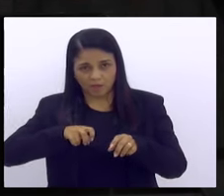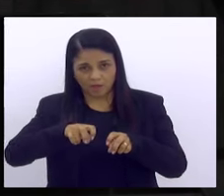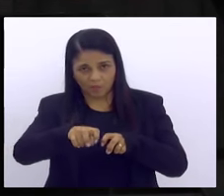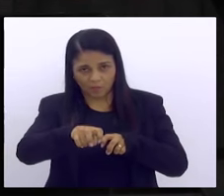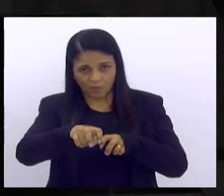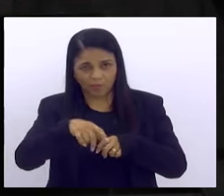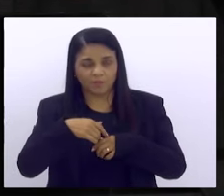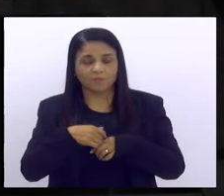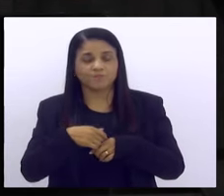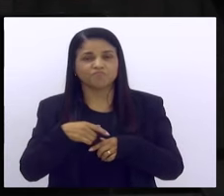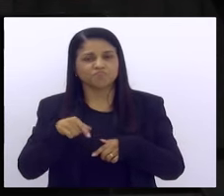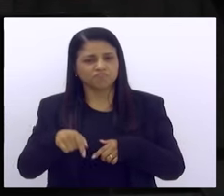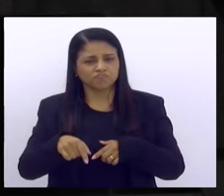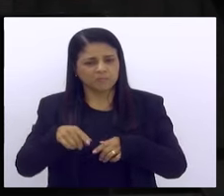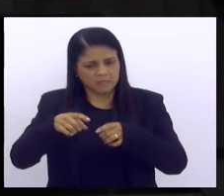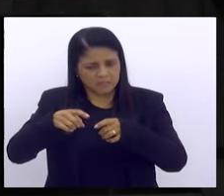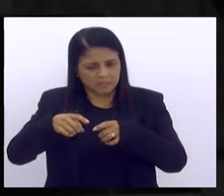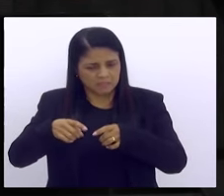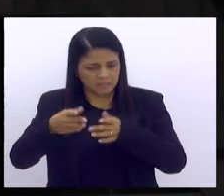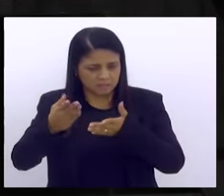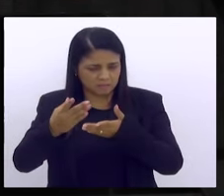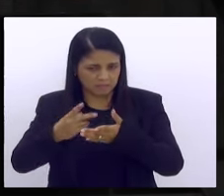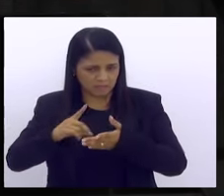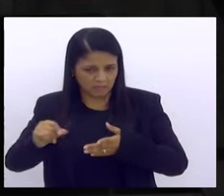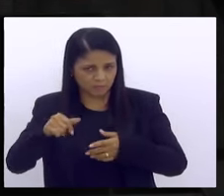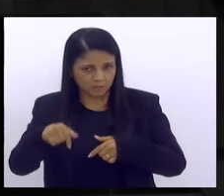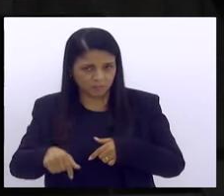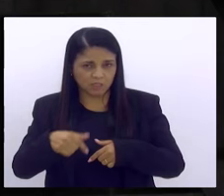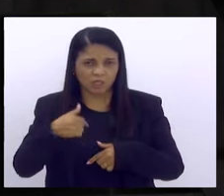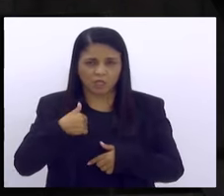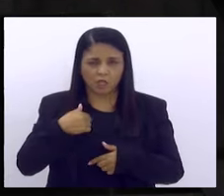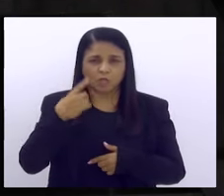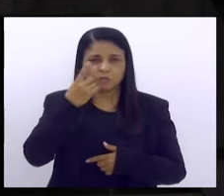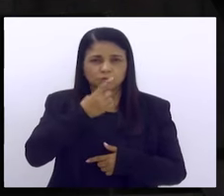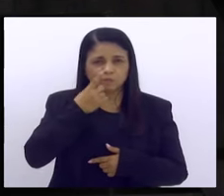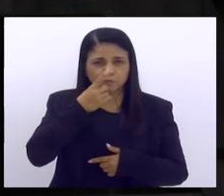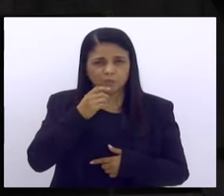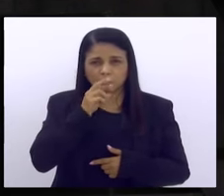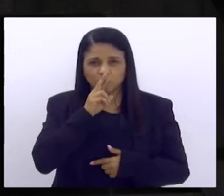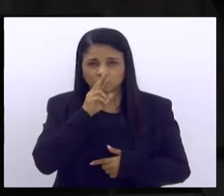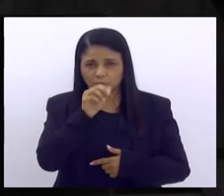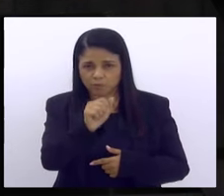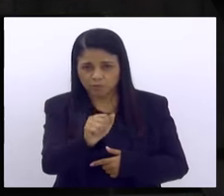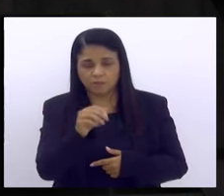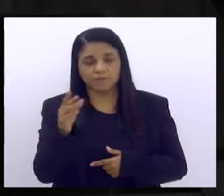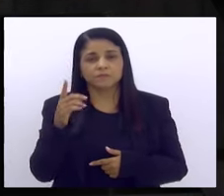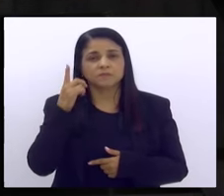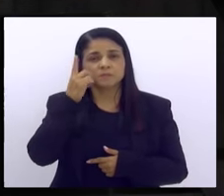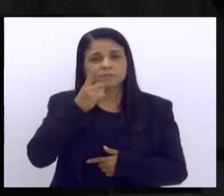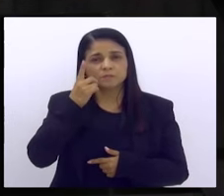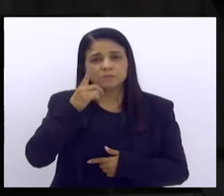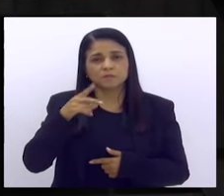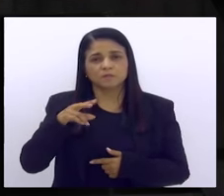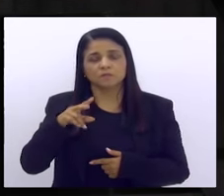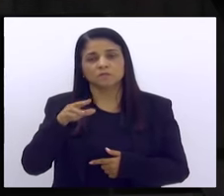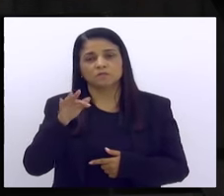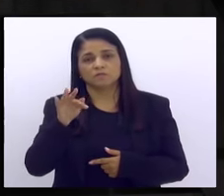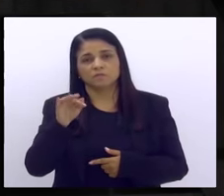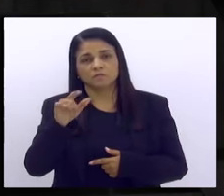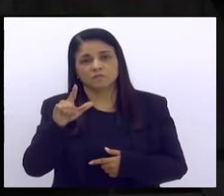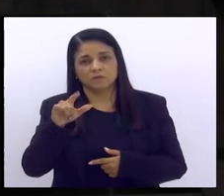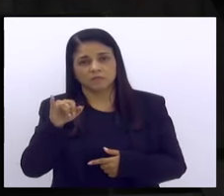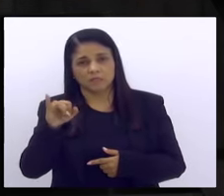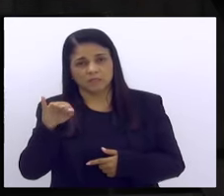Saímos daqui imediatamente, eu, deputado Rodrigo Amorim, deputado Felipe Poubel, para averiguar